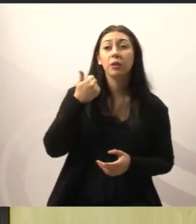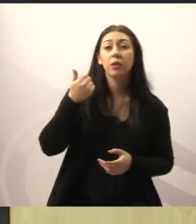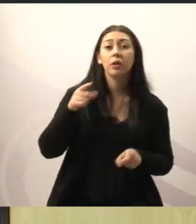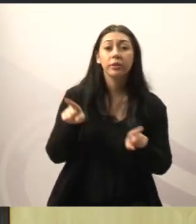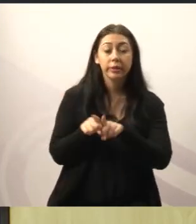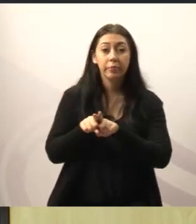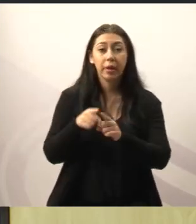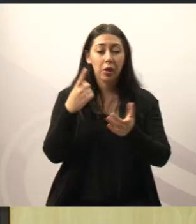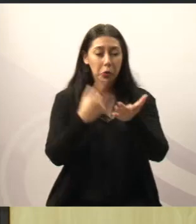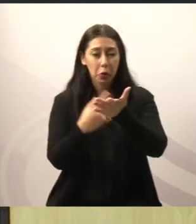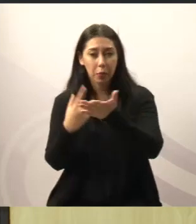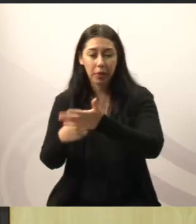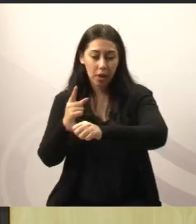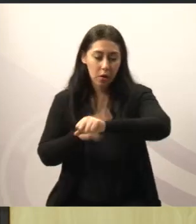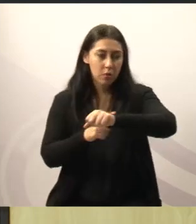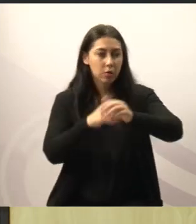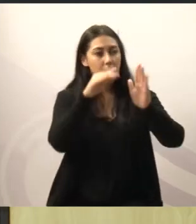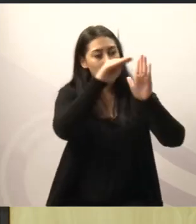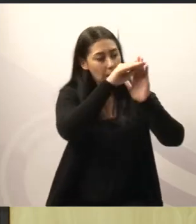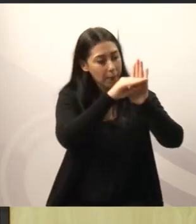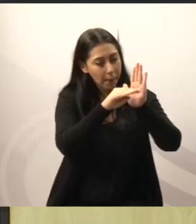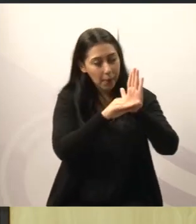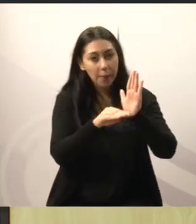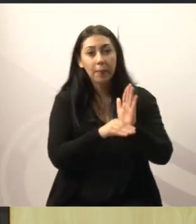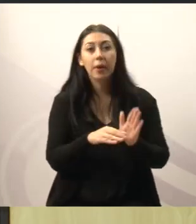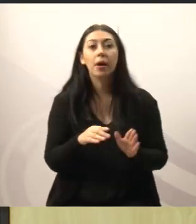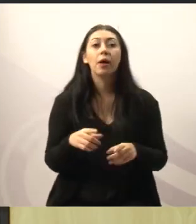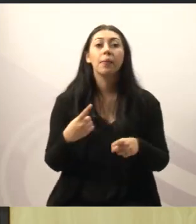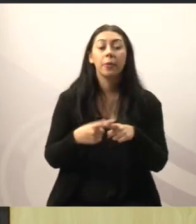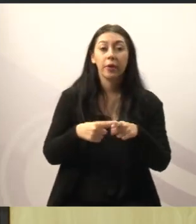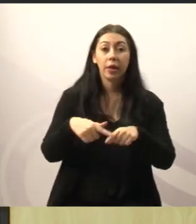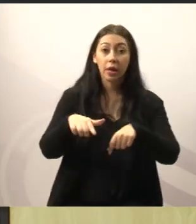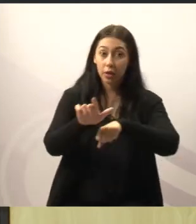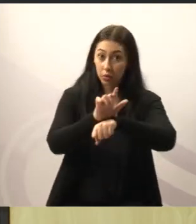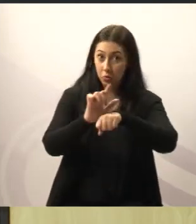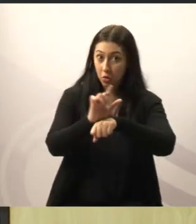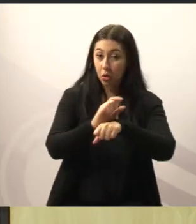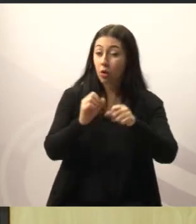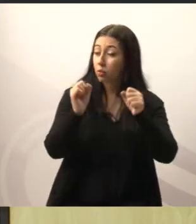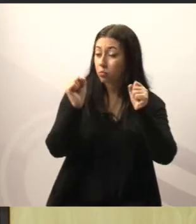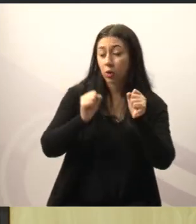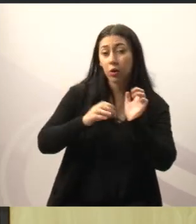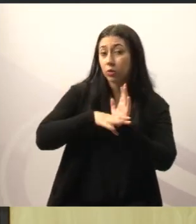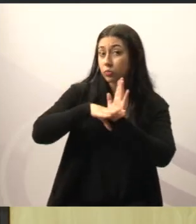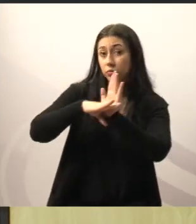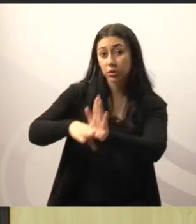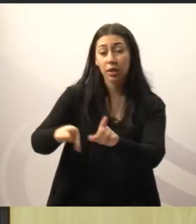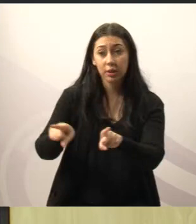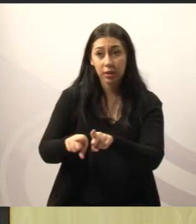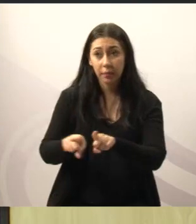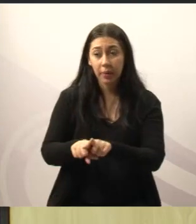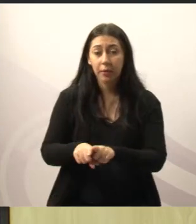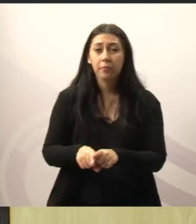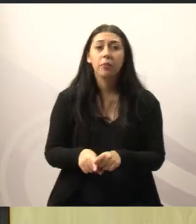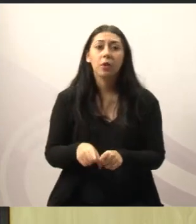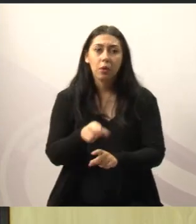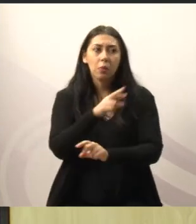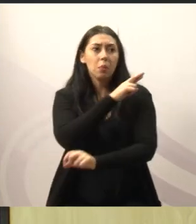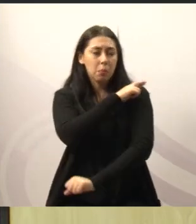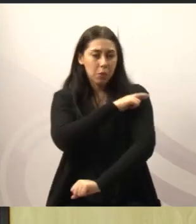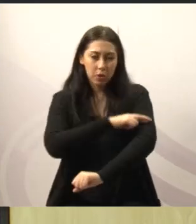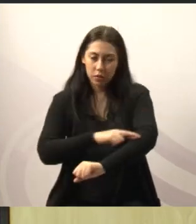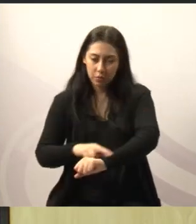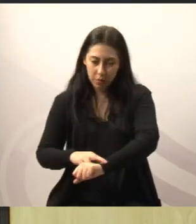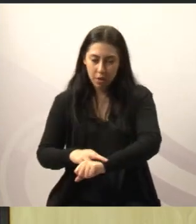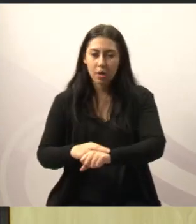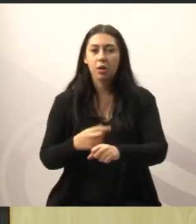funcionamento específico, pois os comerciantes devem participar desta campanha de salvar vidas. Assim sendo, muito respeitosamente, recorremos à compreensão e